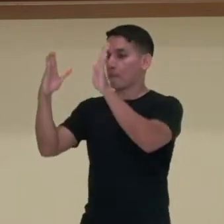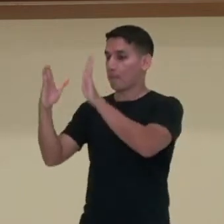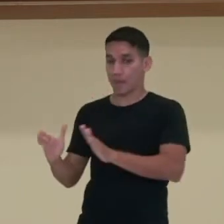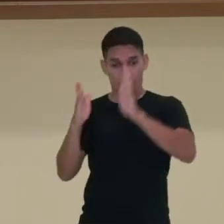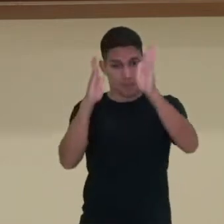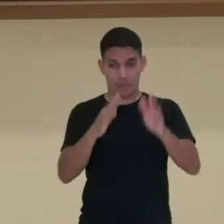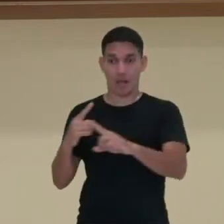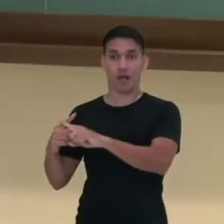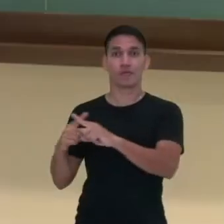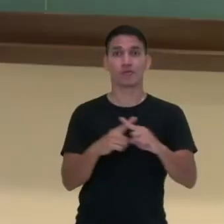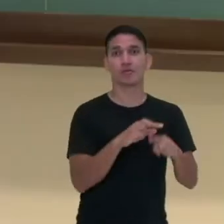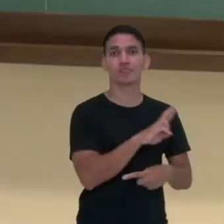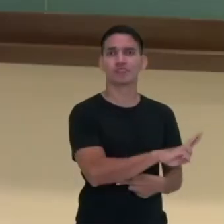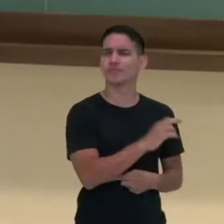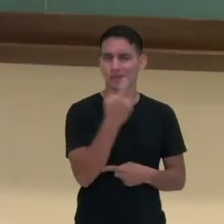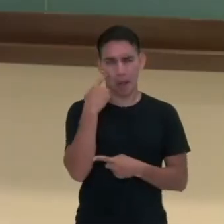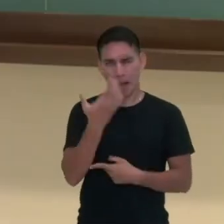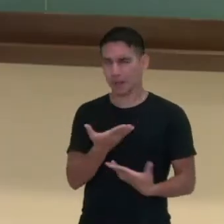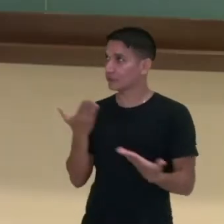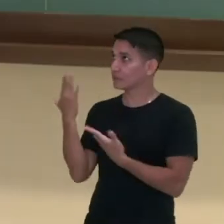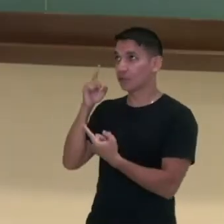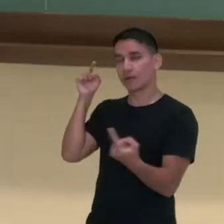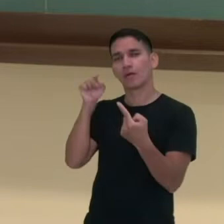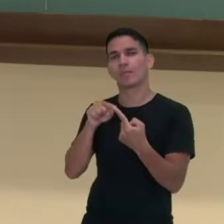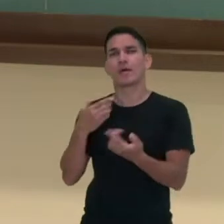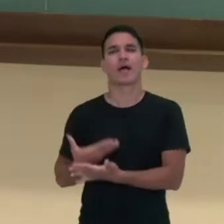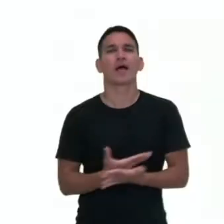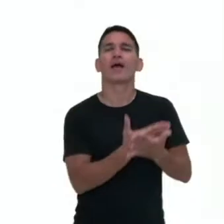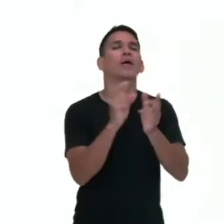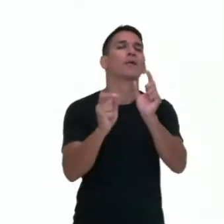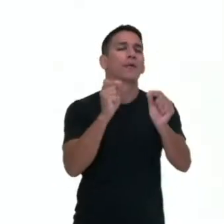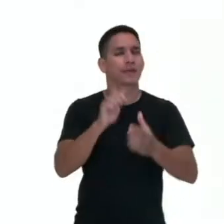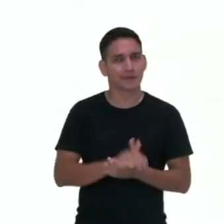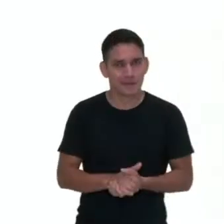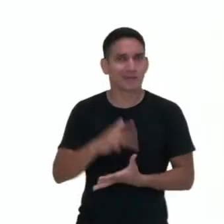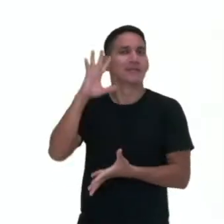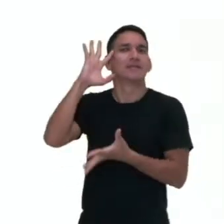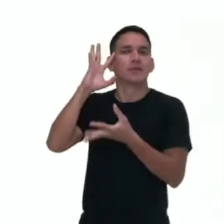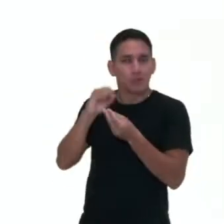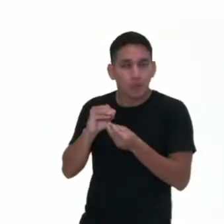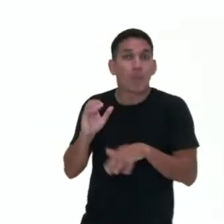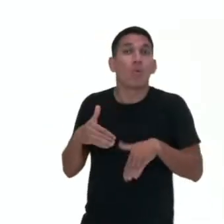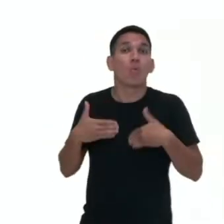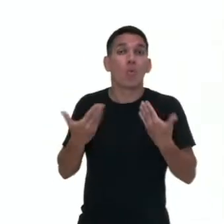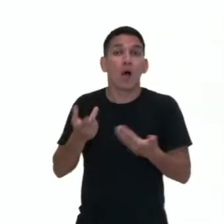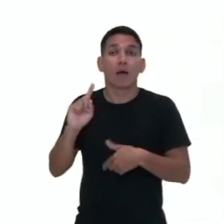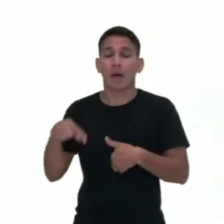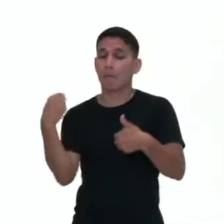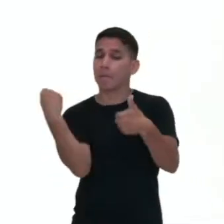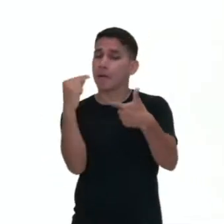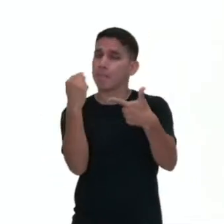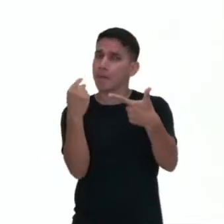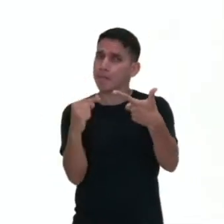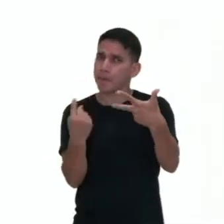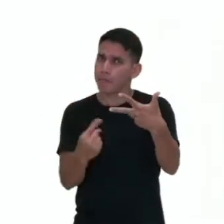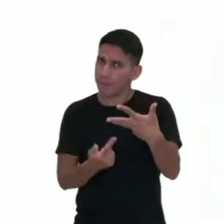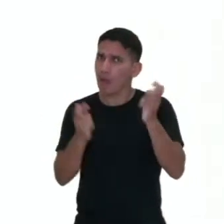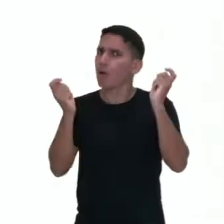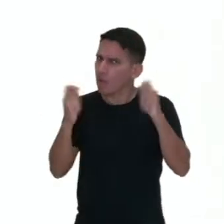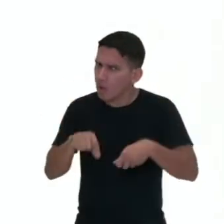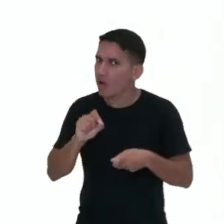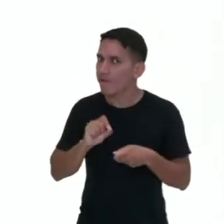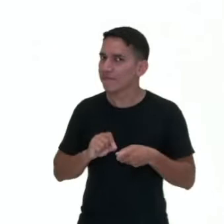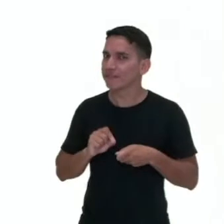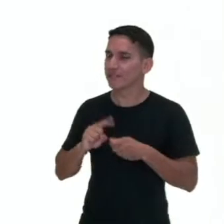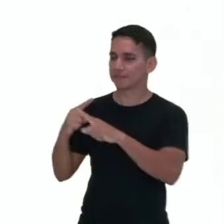comigo. Quais são os objetivos da nossa aula? Compreender quais são os critérios para realizar a